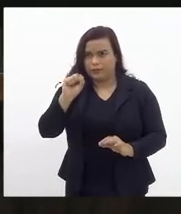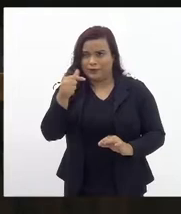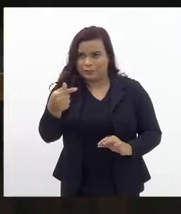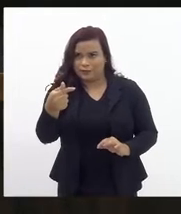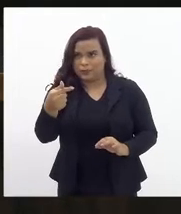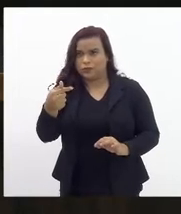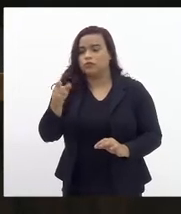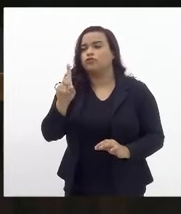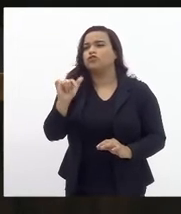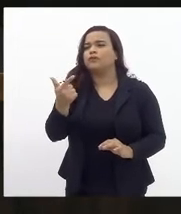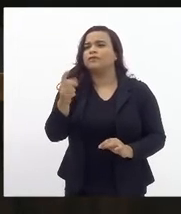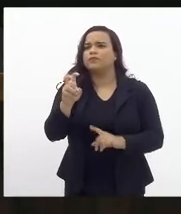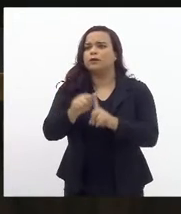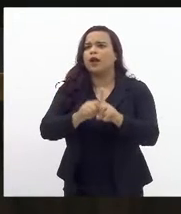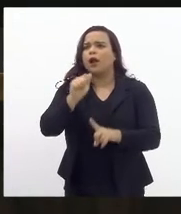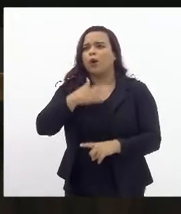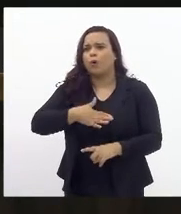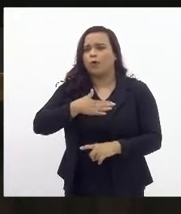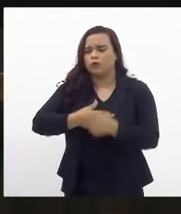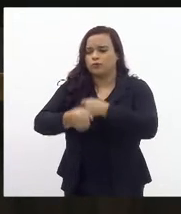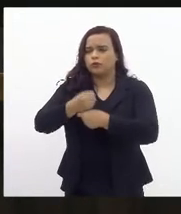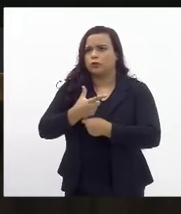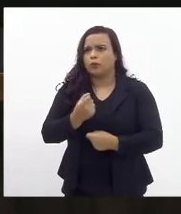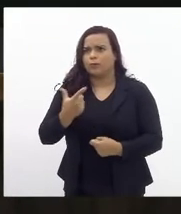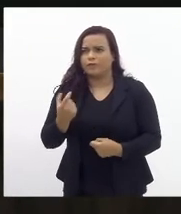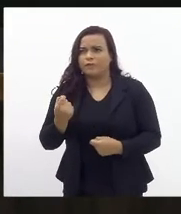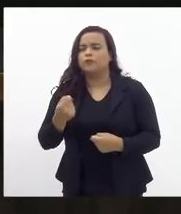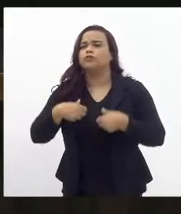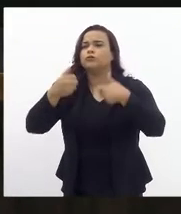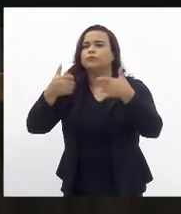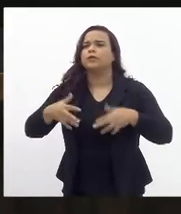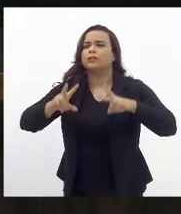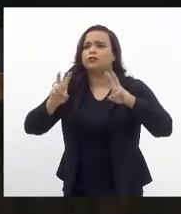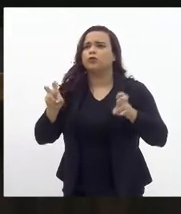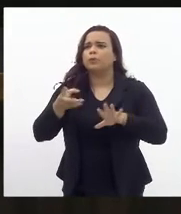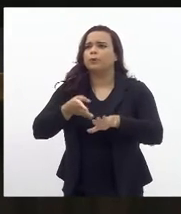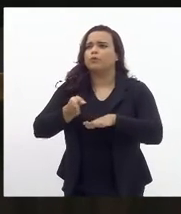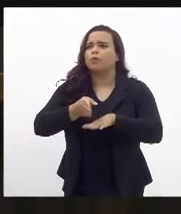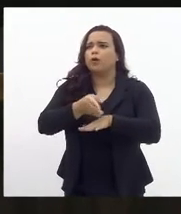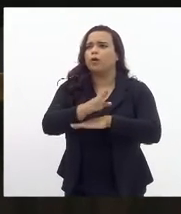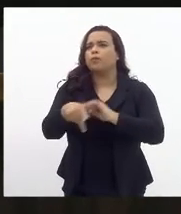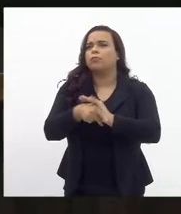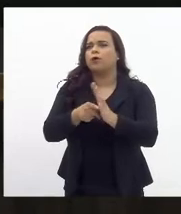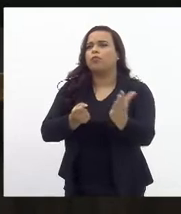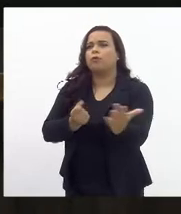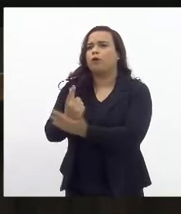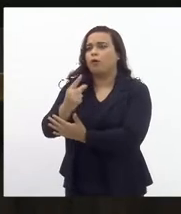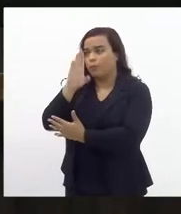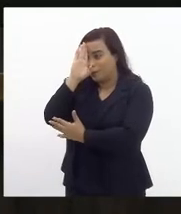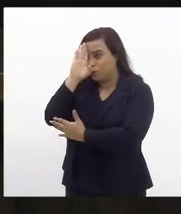8.987, de 25 de agosto de 2020, que dispõe sobre a modalidade da compra